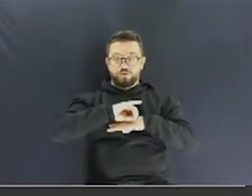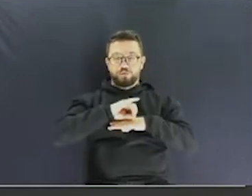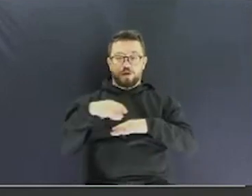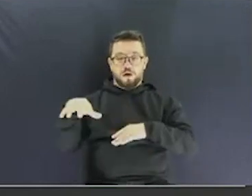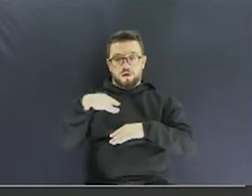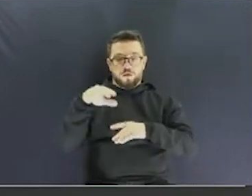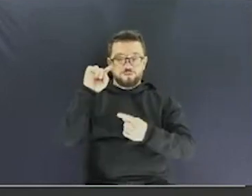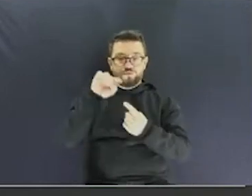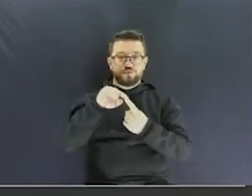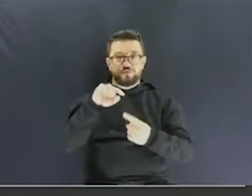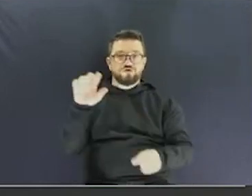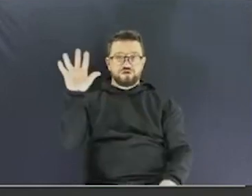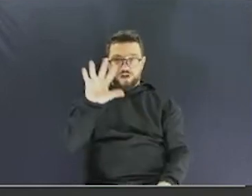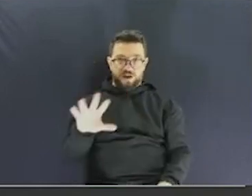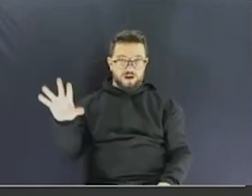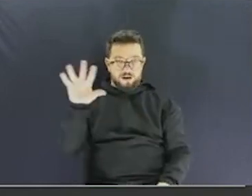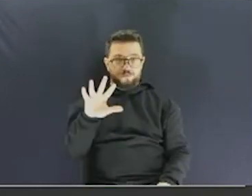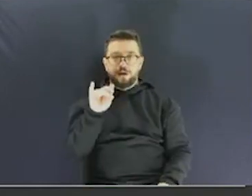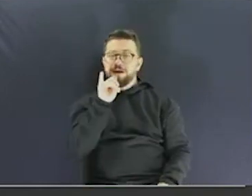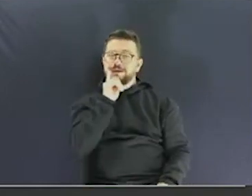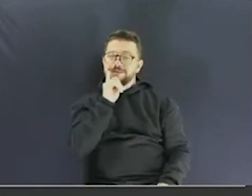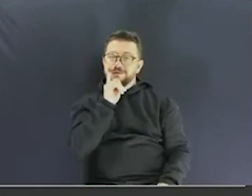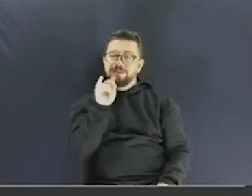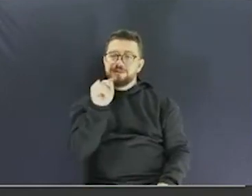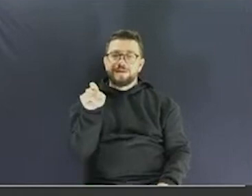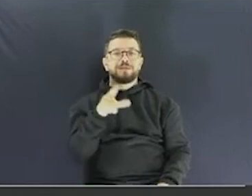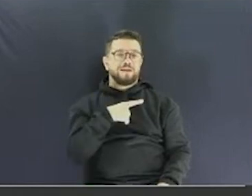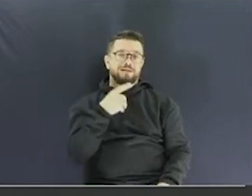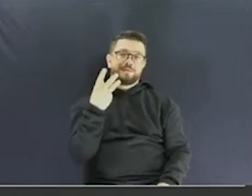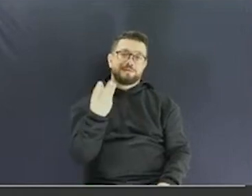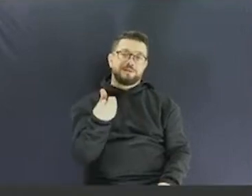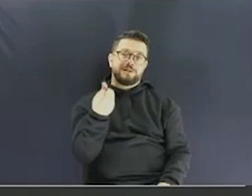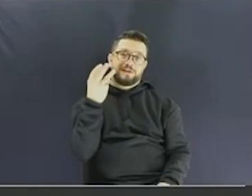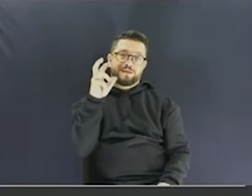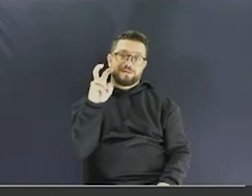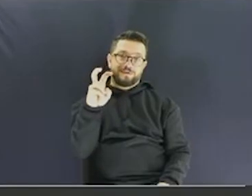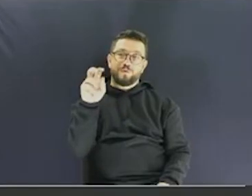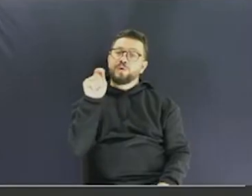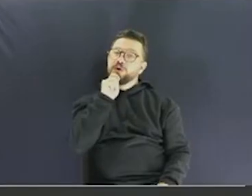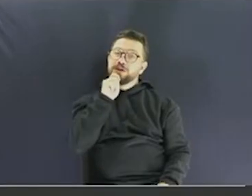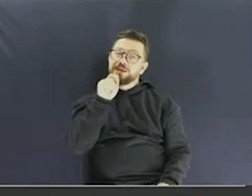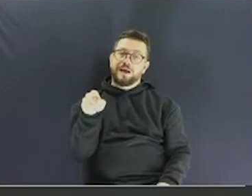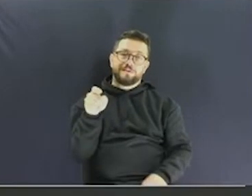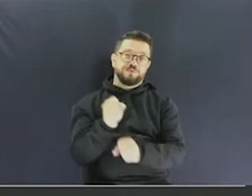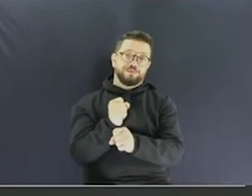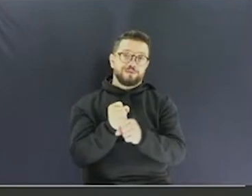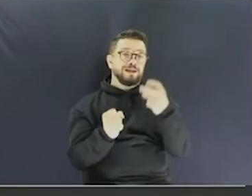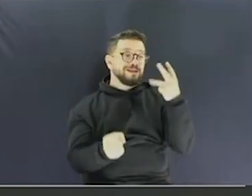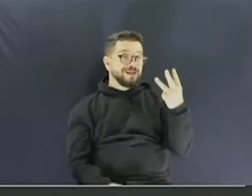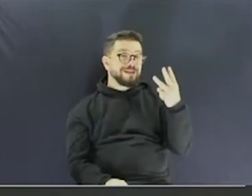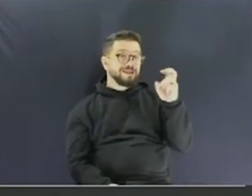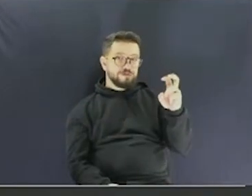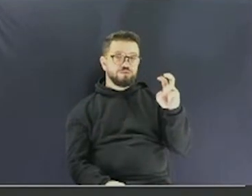tem 65% ainda em andamento e 35% já entregues. Podemos ir adiante? Então,